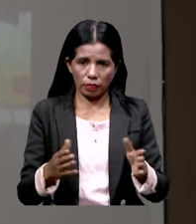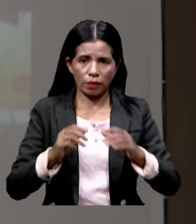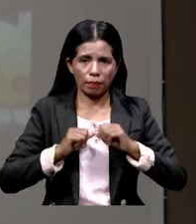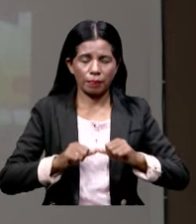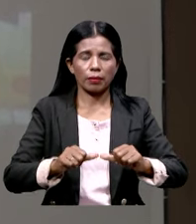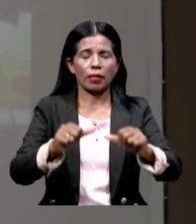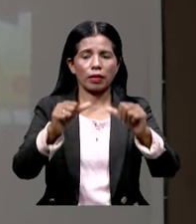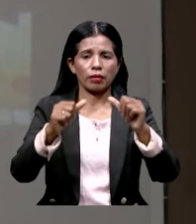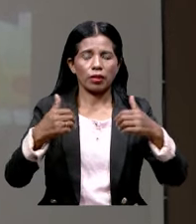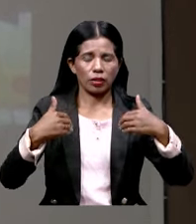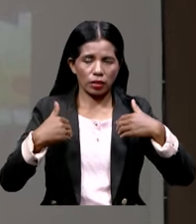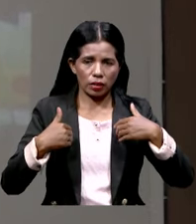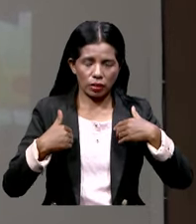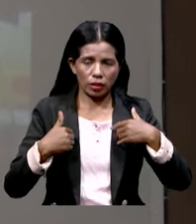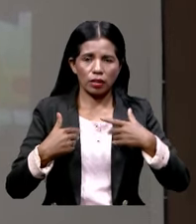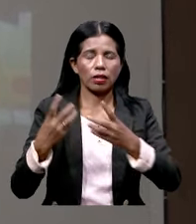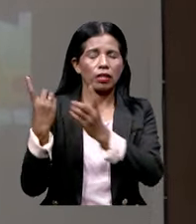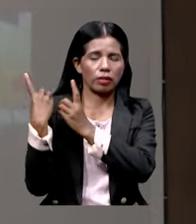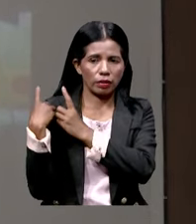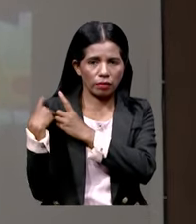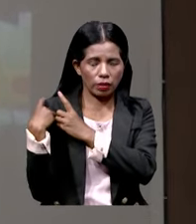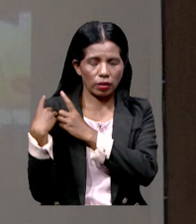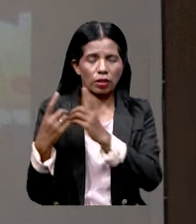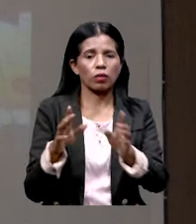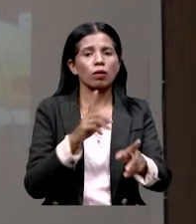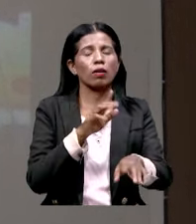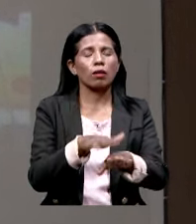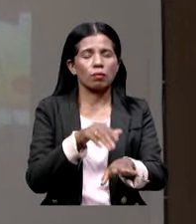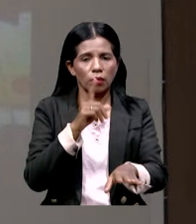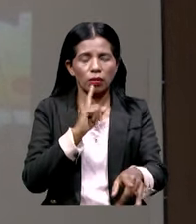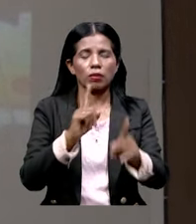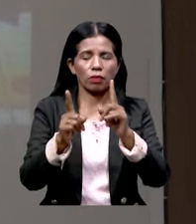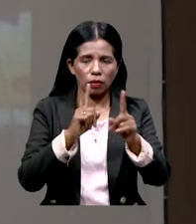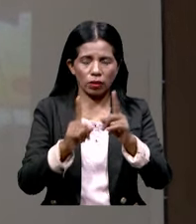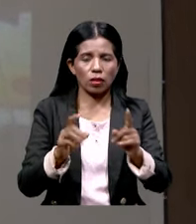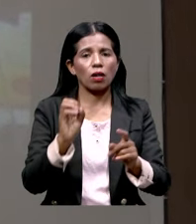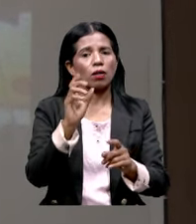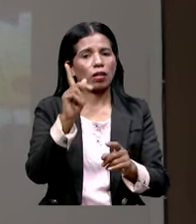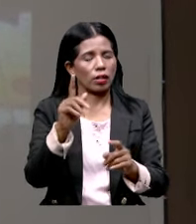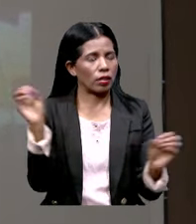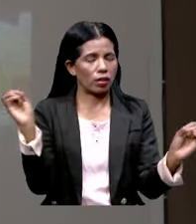continua, tem dever para chamar atenção e controlar, isso não é problema. Mas,